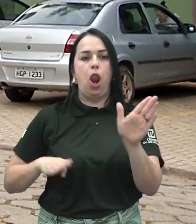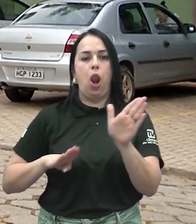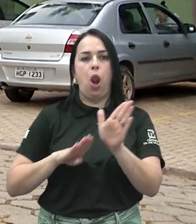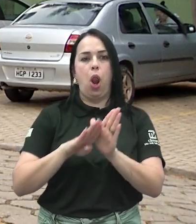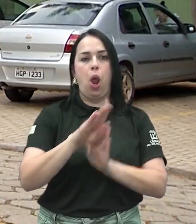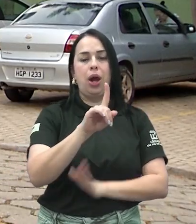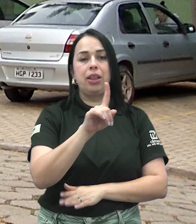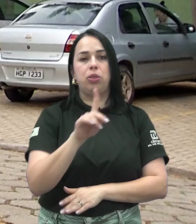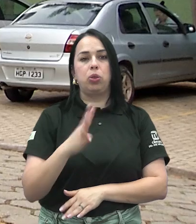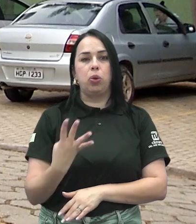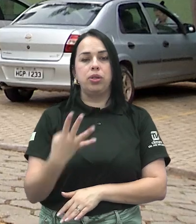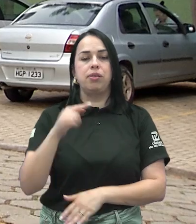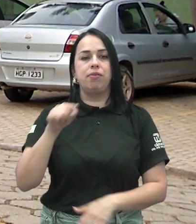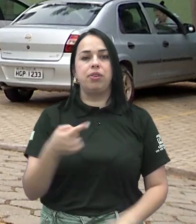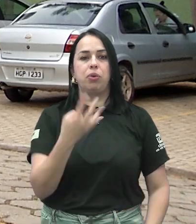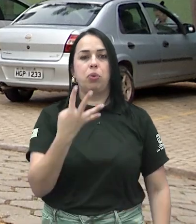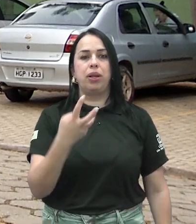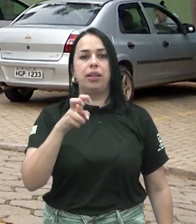cresceram